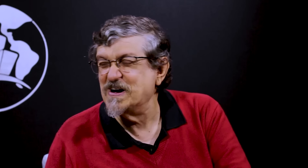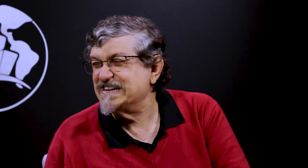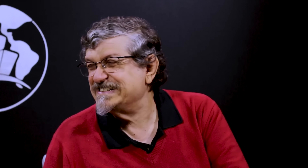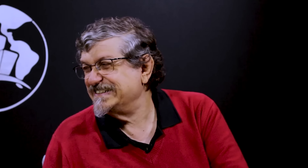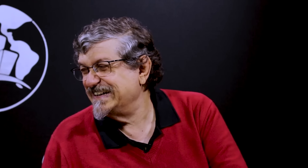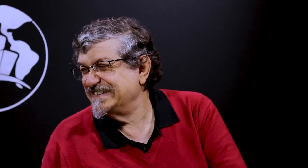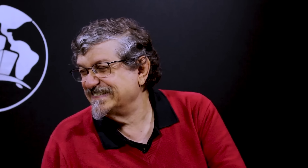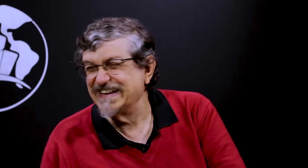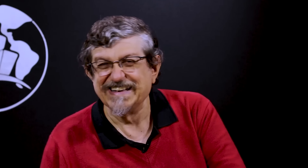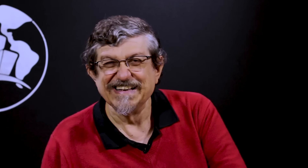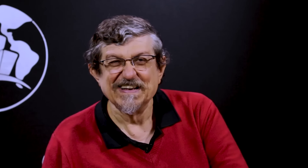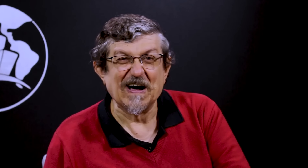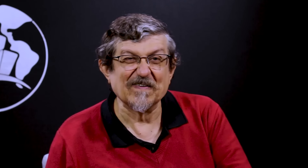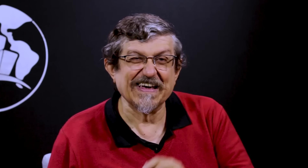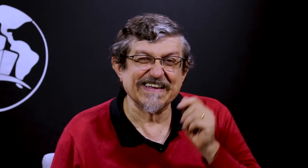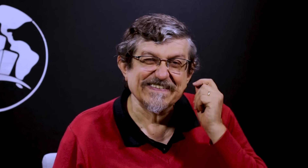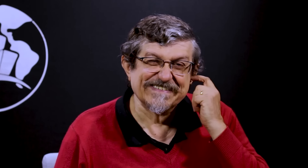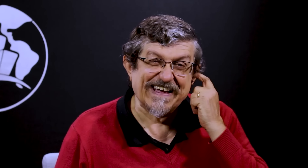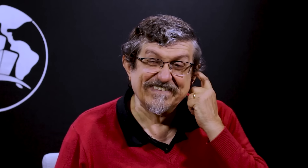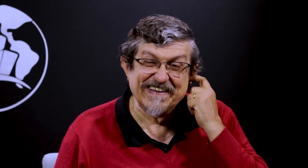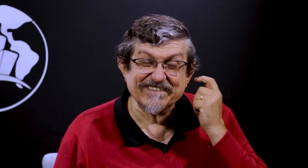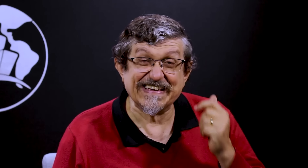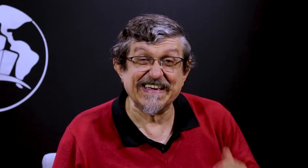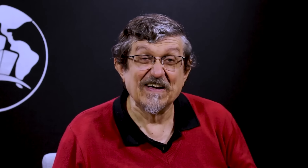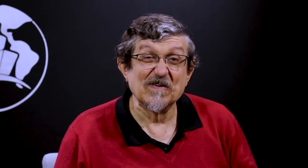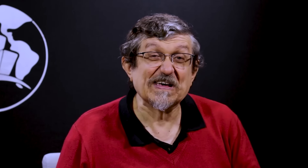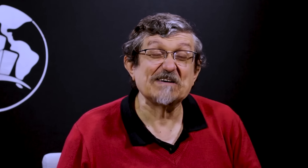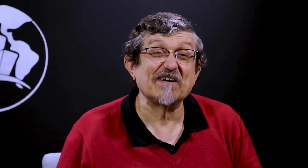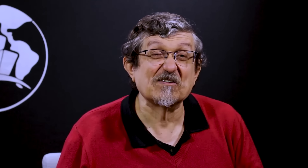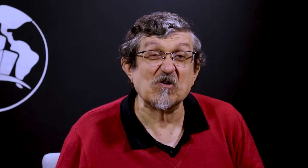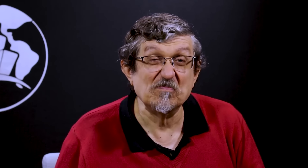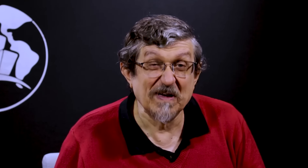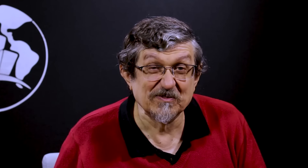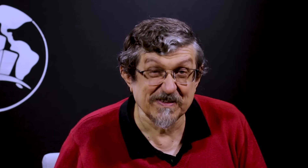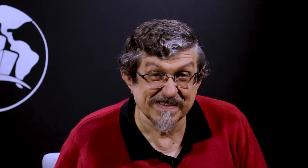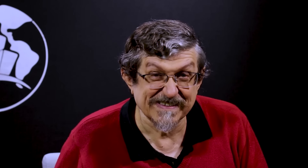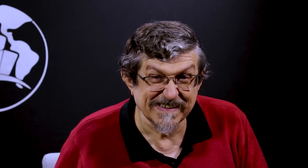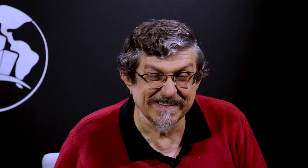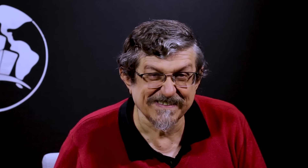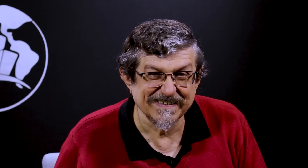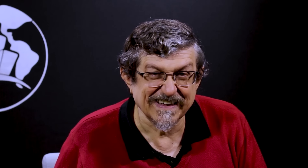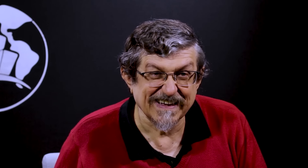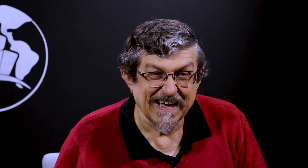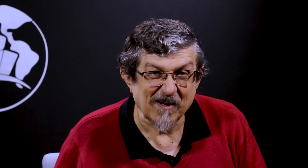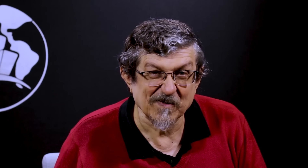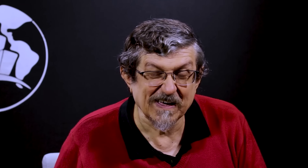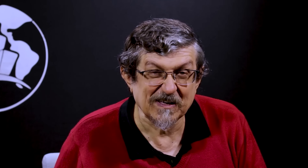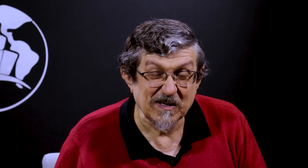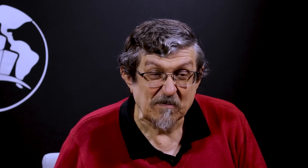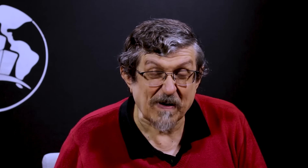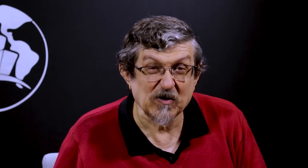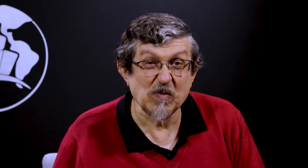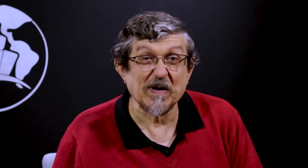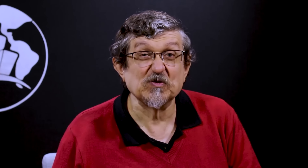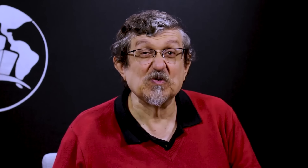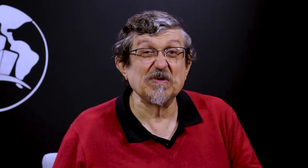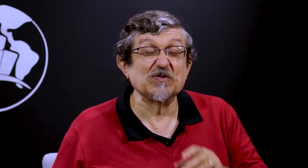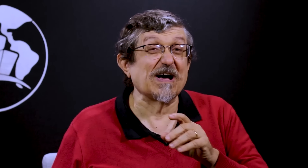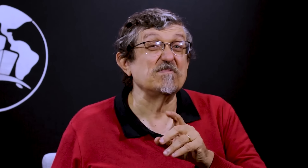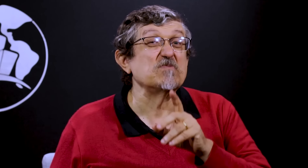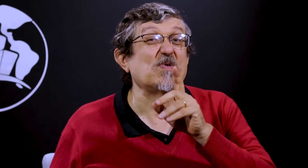fico imaginando, né, alguém que não sabe nem o que vai comer no dia seguinte, né, alguém que parou